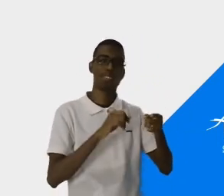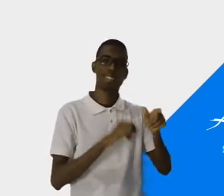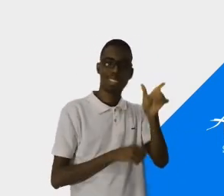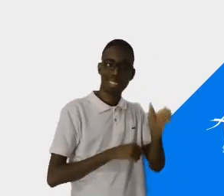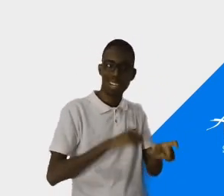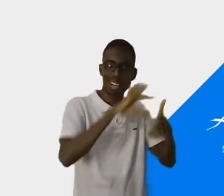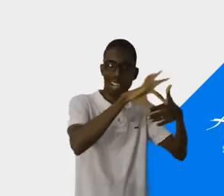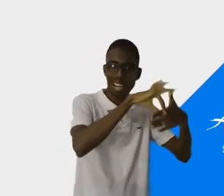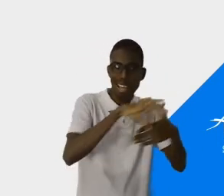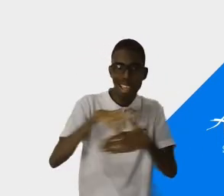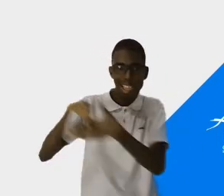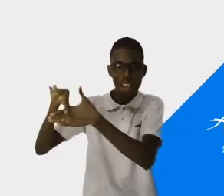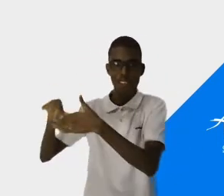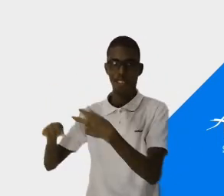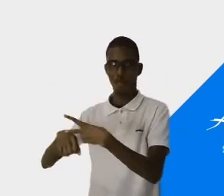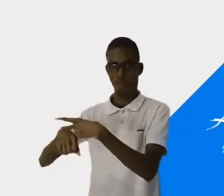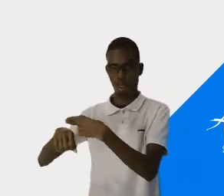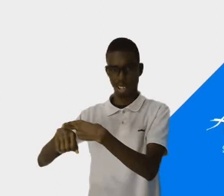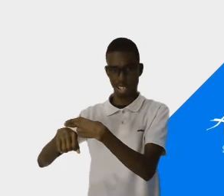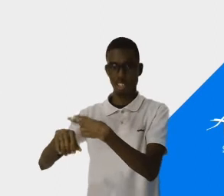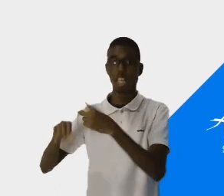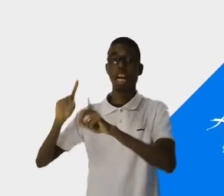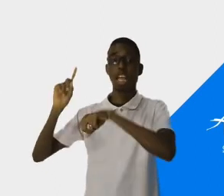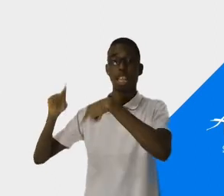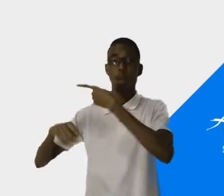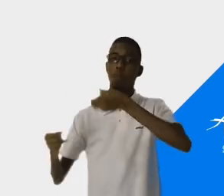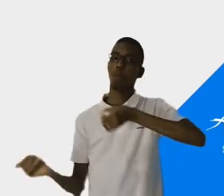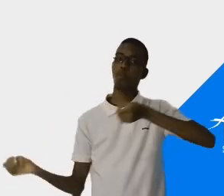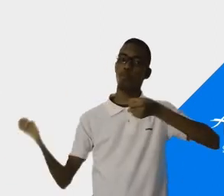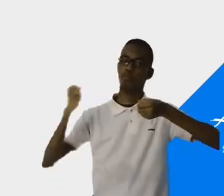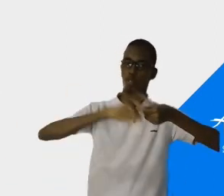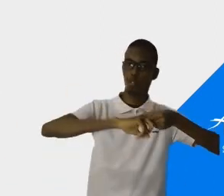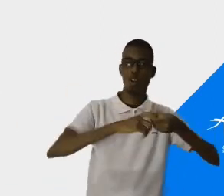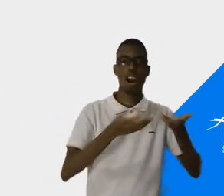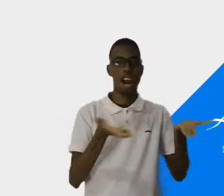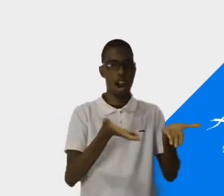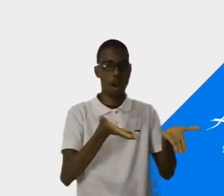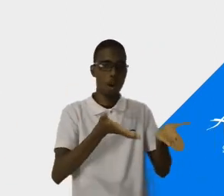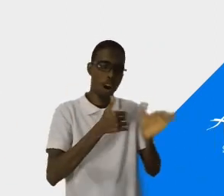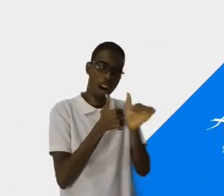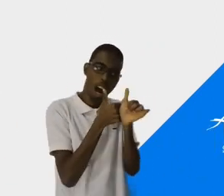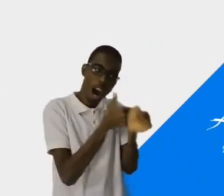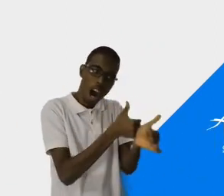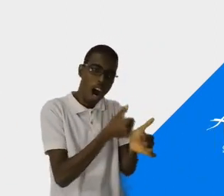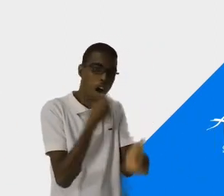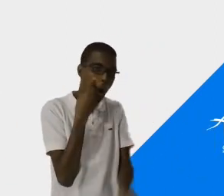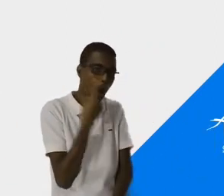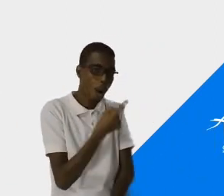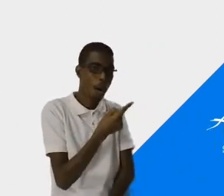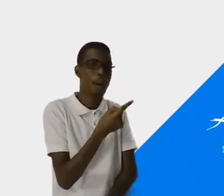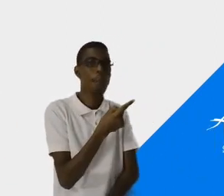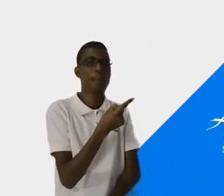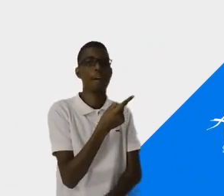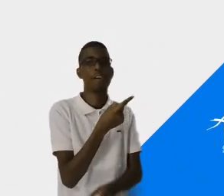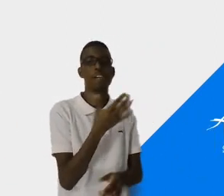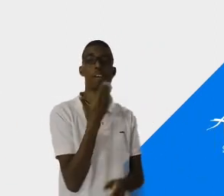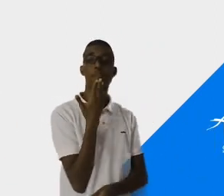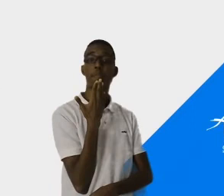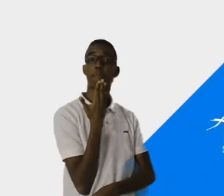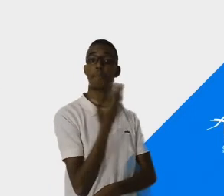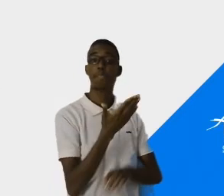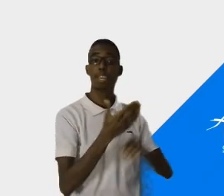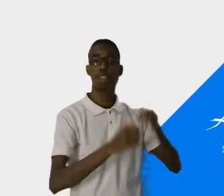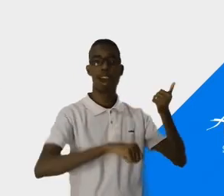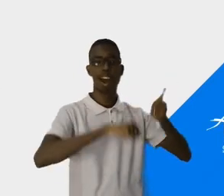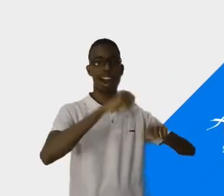para nós e nós estamos acompanhando, né? Seguindo avaliações. E ela está entrando também